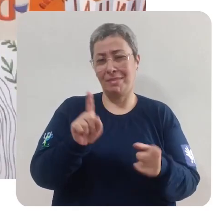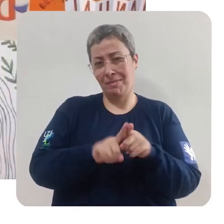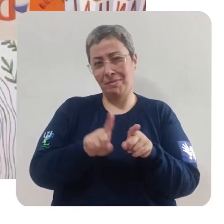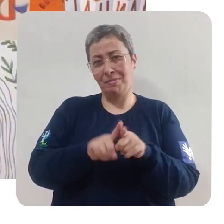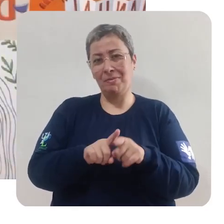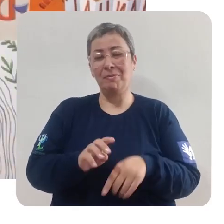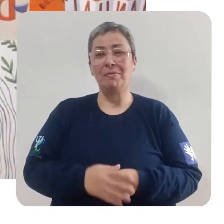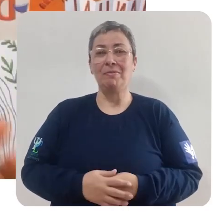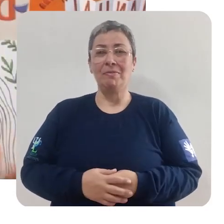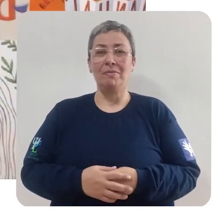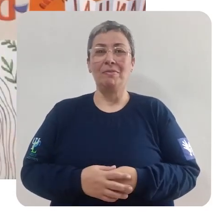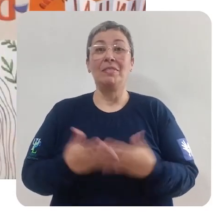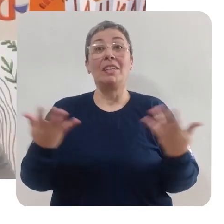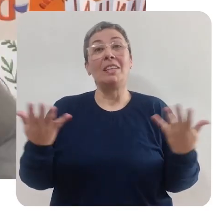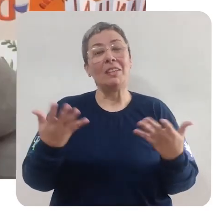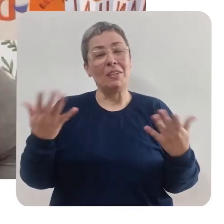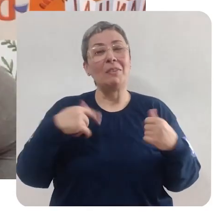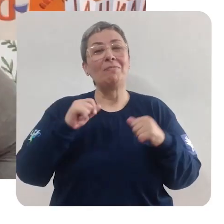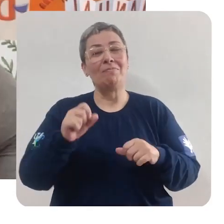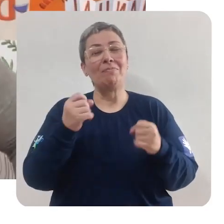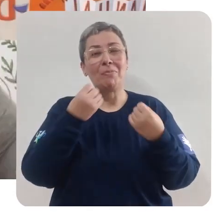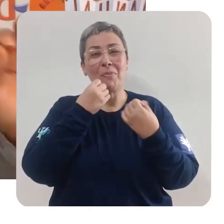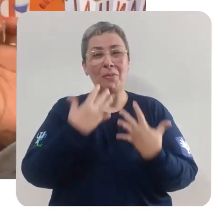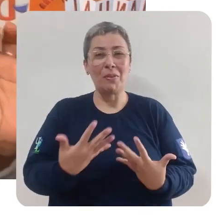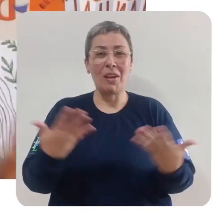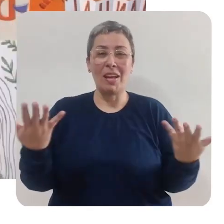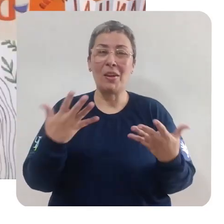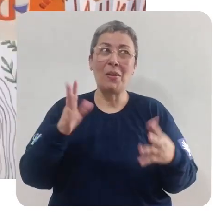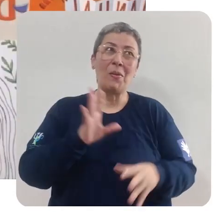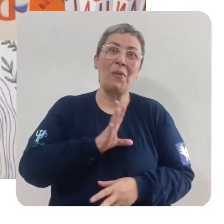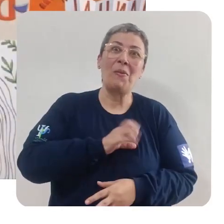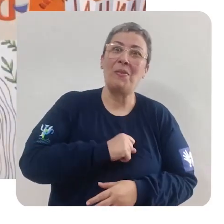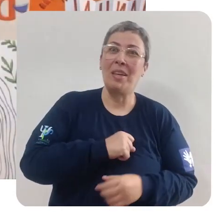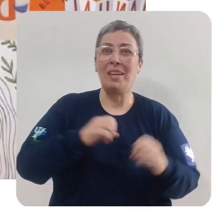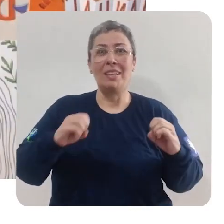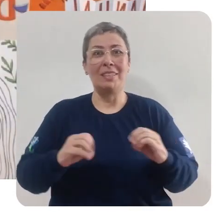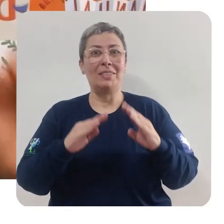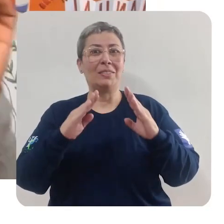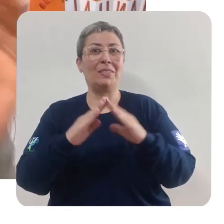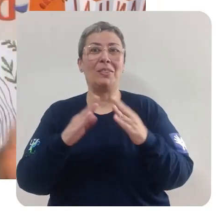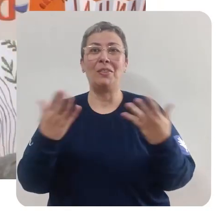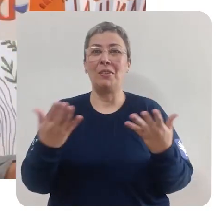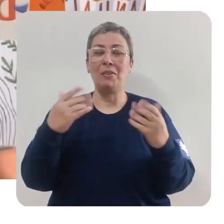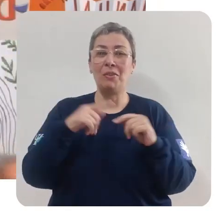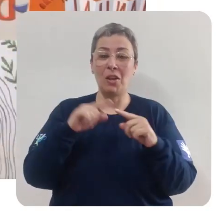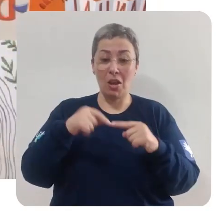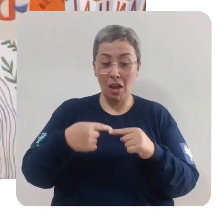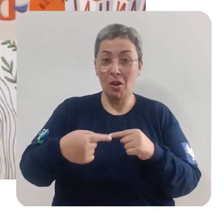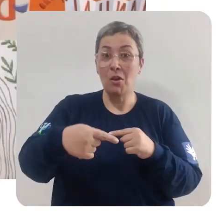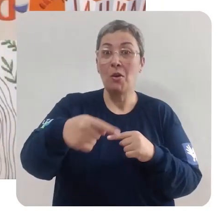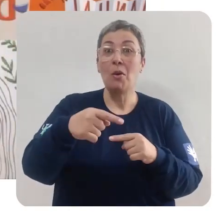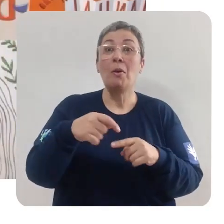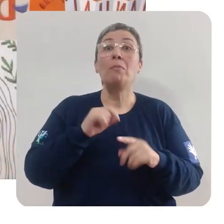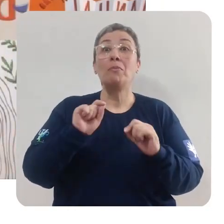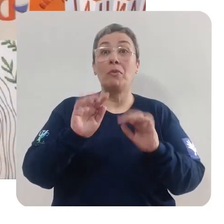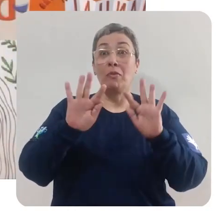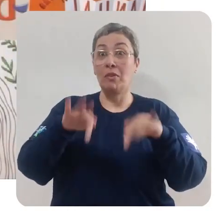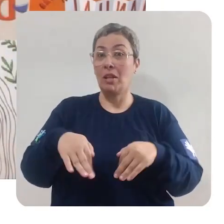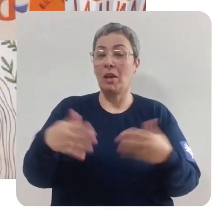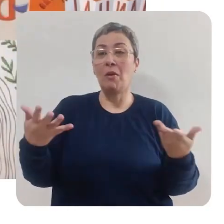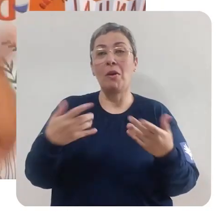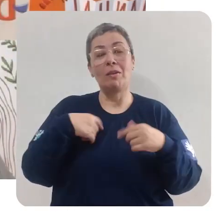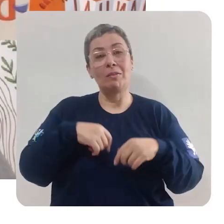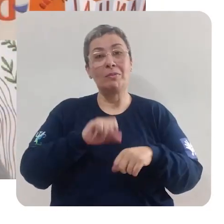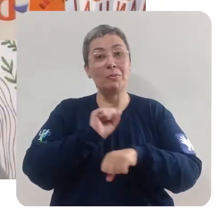palavra. Ah, muito bem! Eu amei esse programa e já está chegando ao final. Mas eu espero